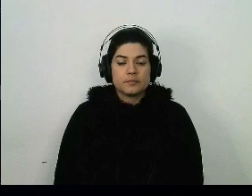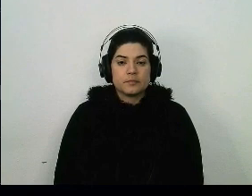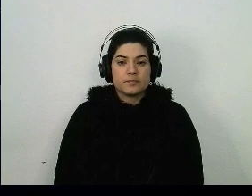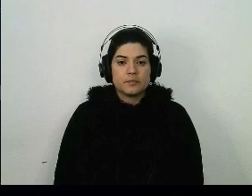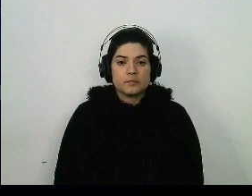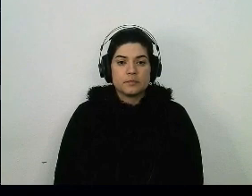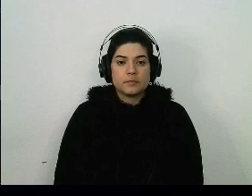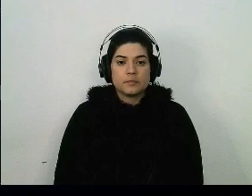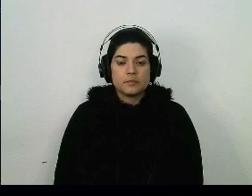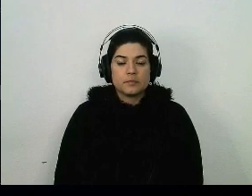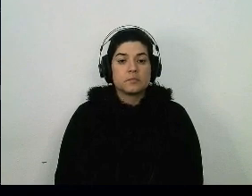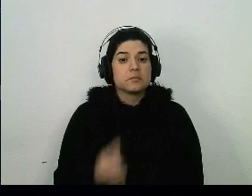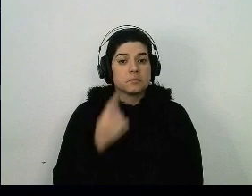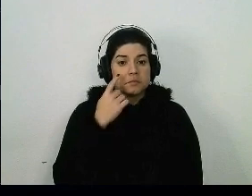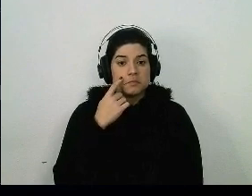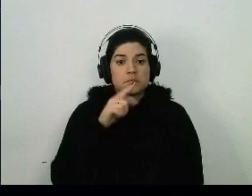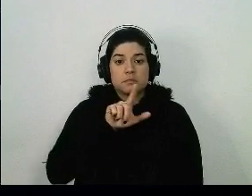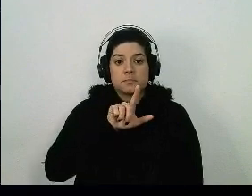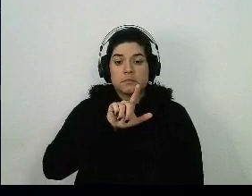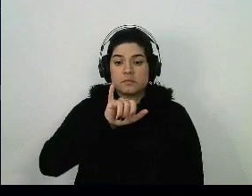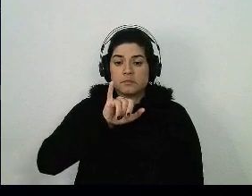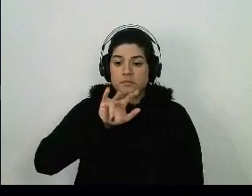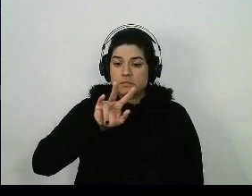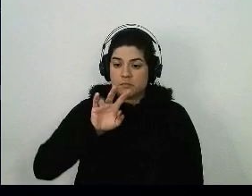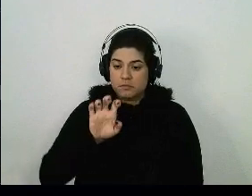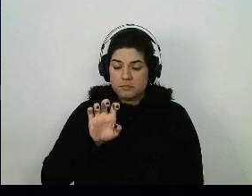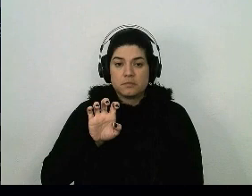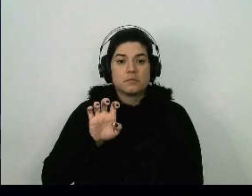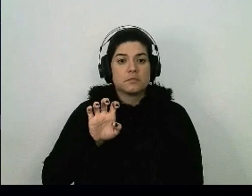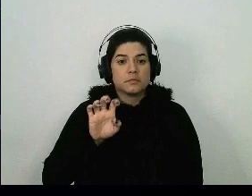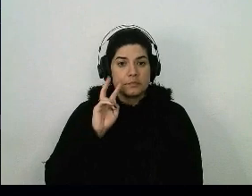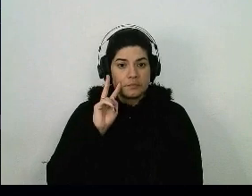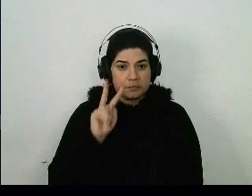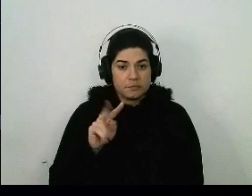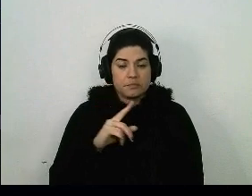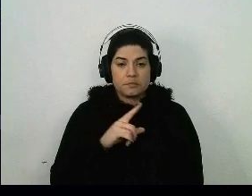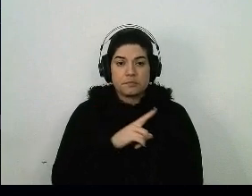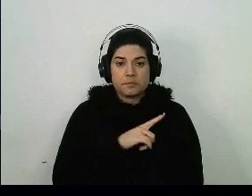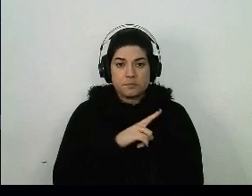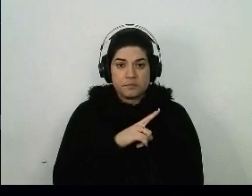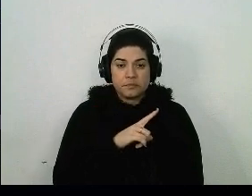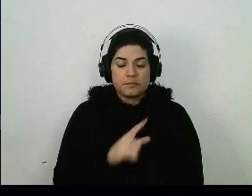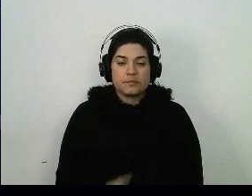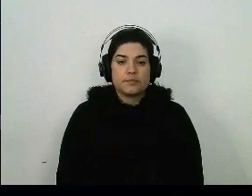Pronto, eu botei aqui em live. No Charge Account.